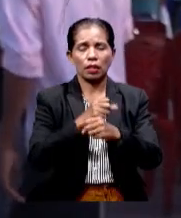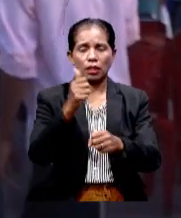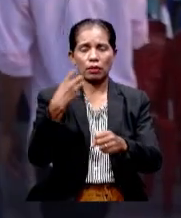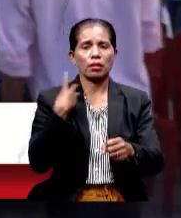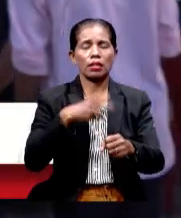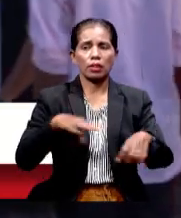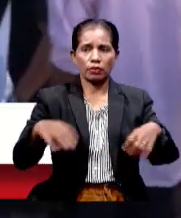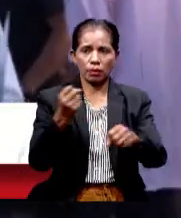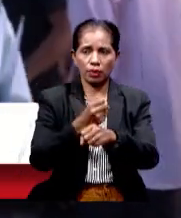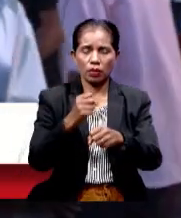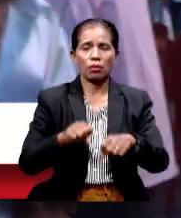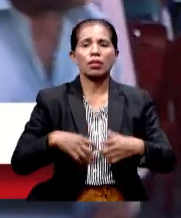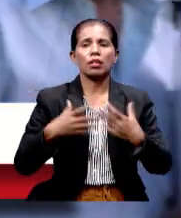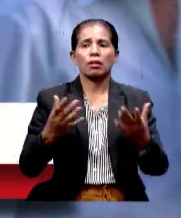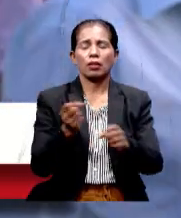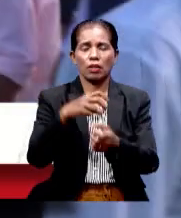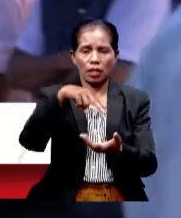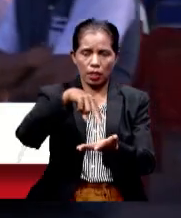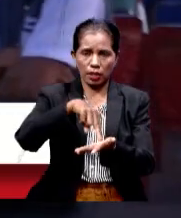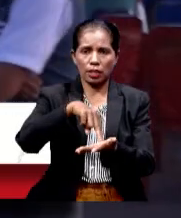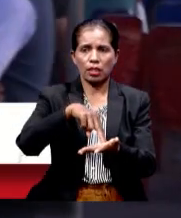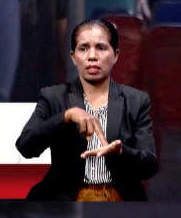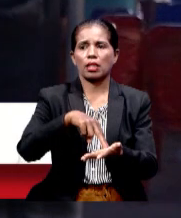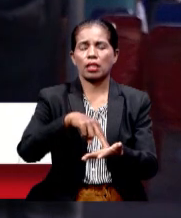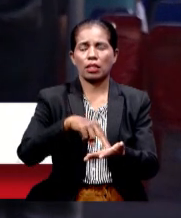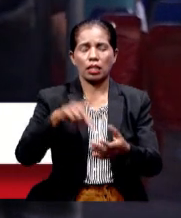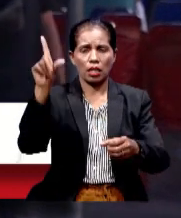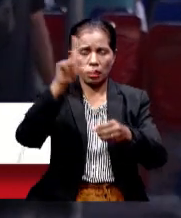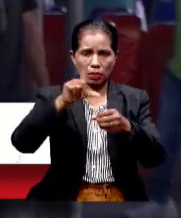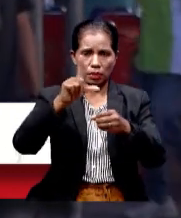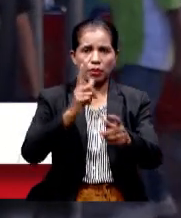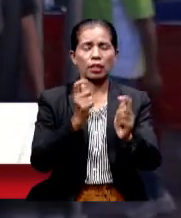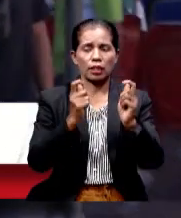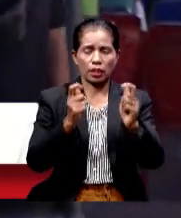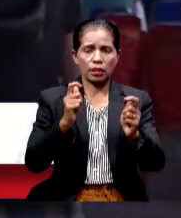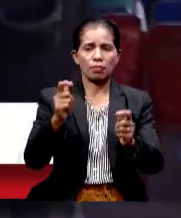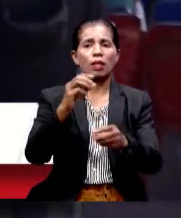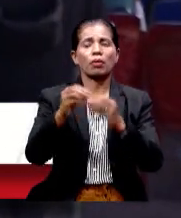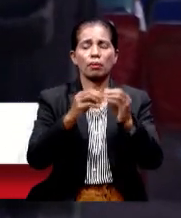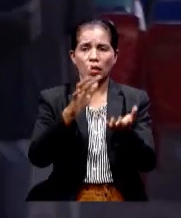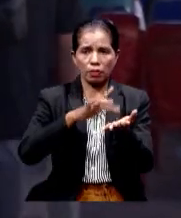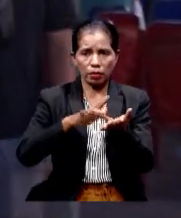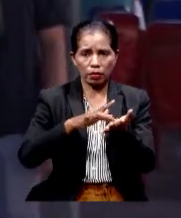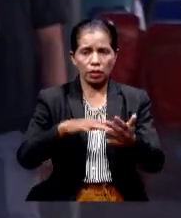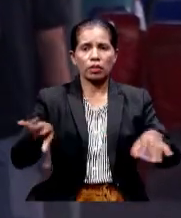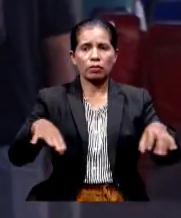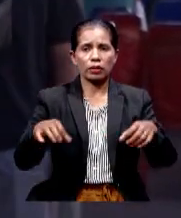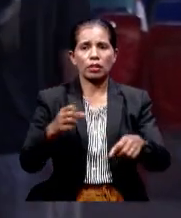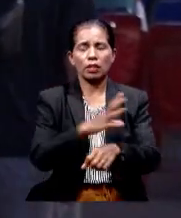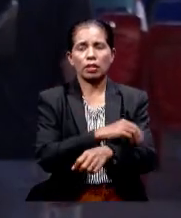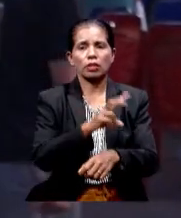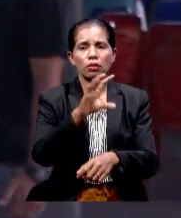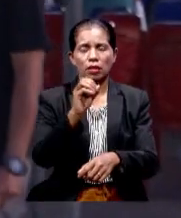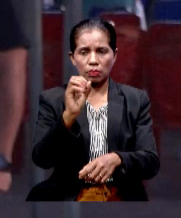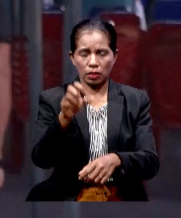halo esforzu o inchama kat bele iha establecimento laboratorio mba teste medicamentos. Esforzu de ne iha